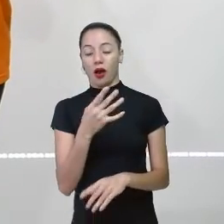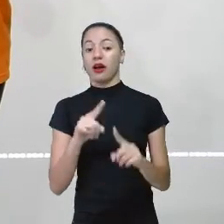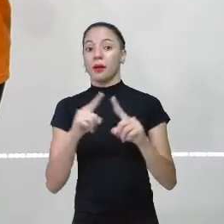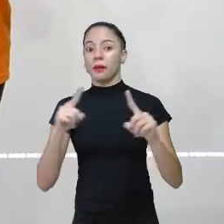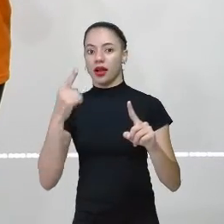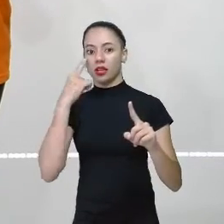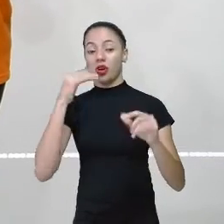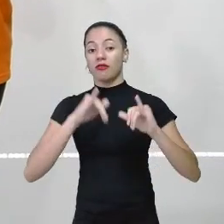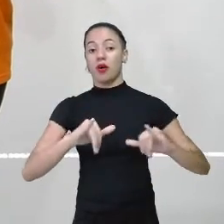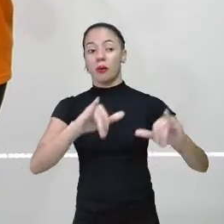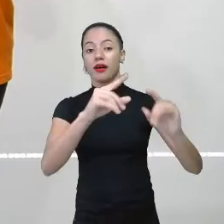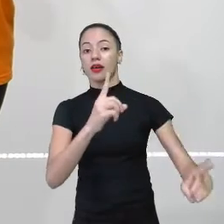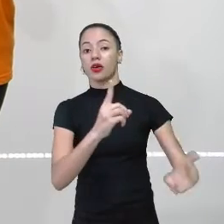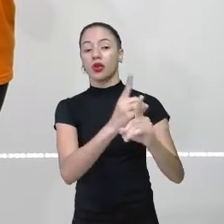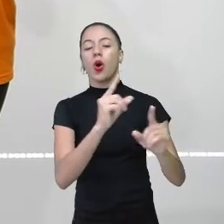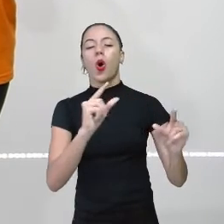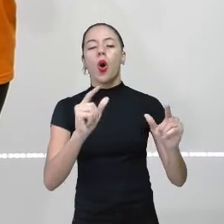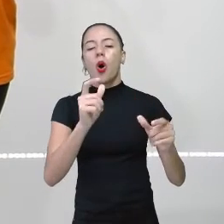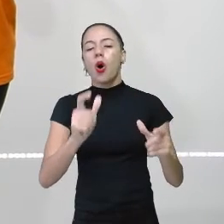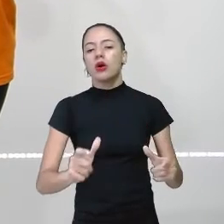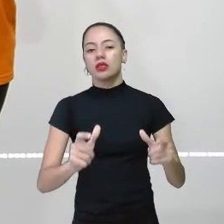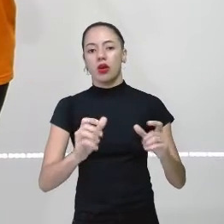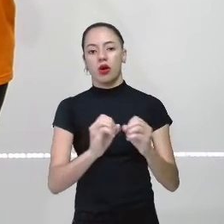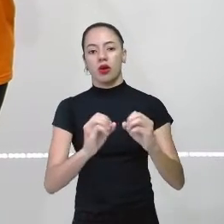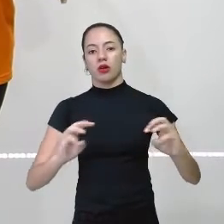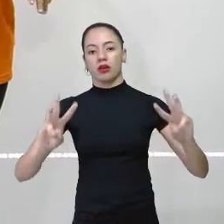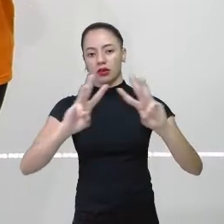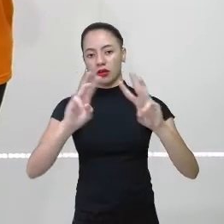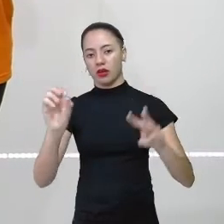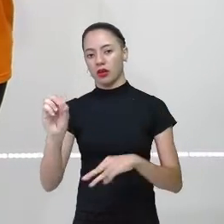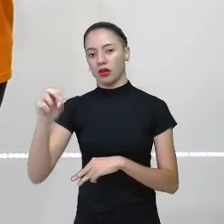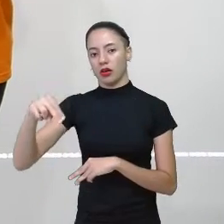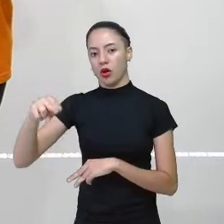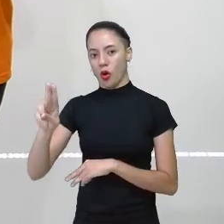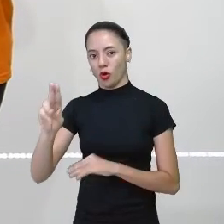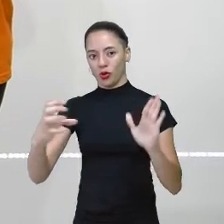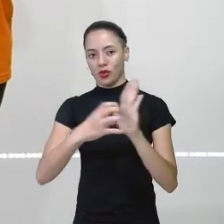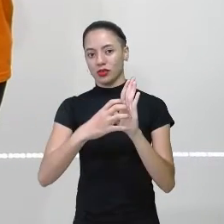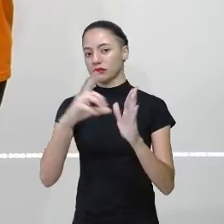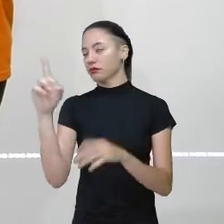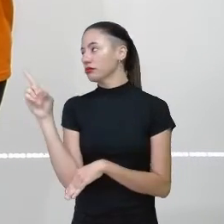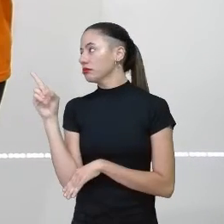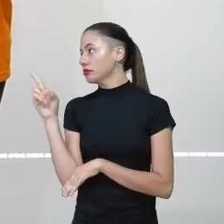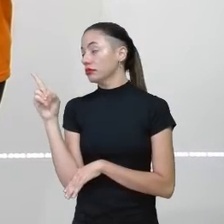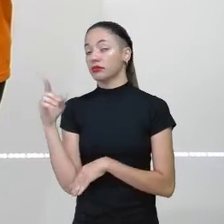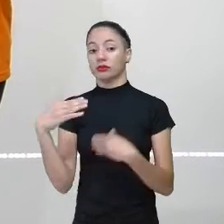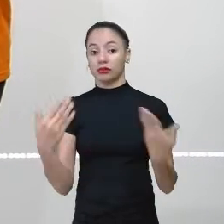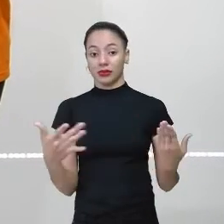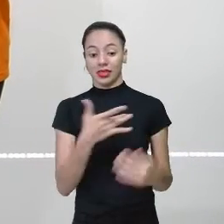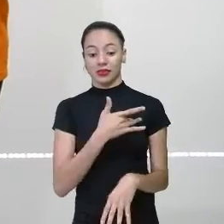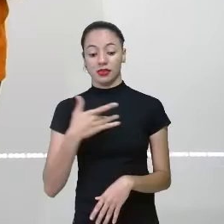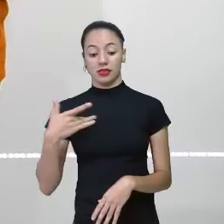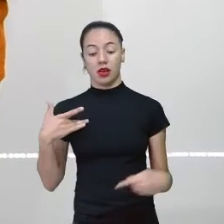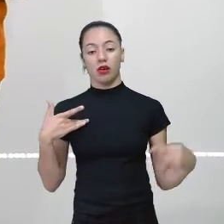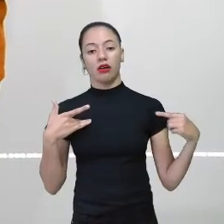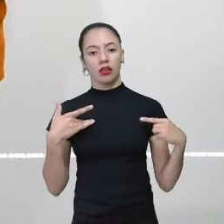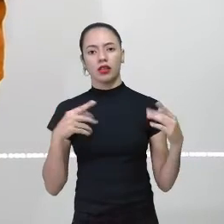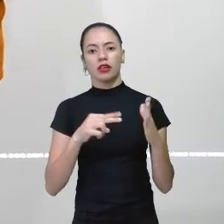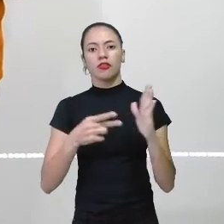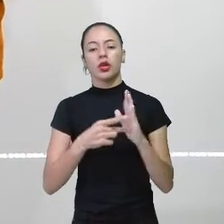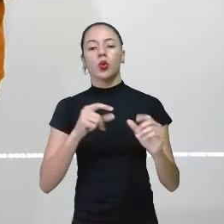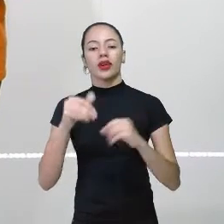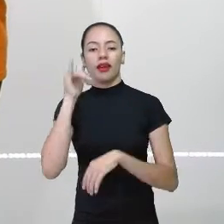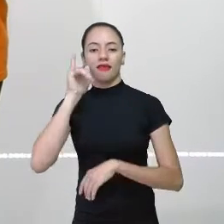da Organização Mundial da Saúde. Está aí até o símbolo dela, né? Então, falar de saúde é também falar em prevenir